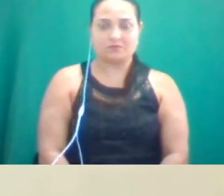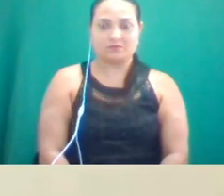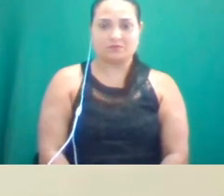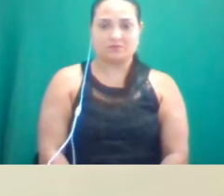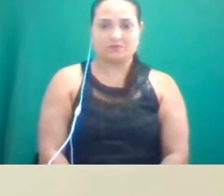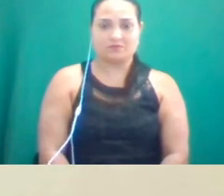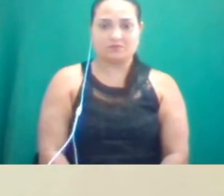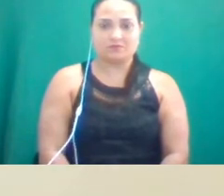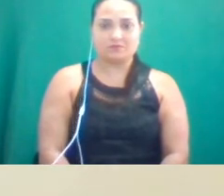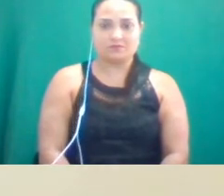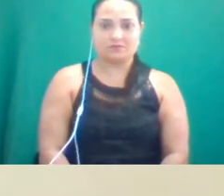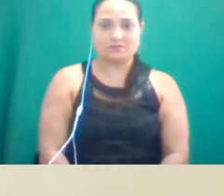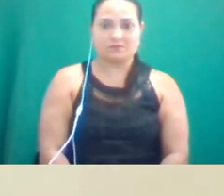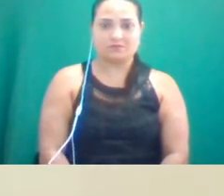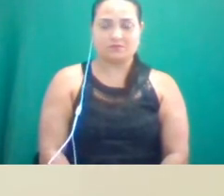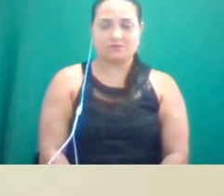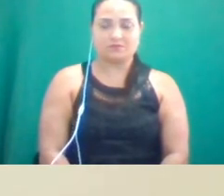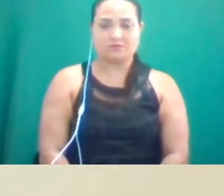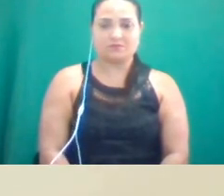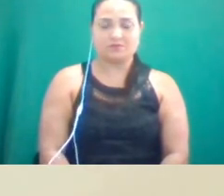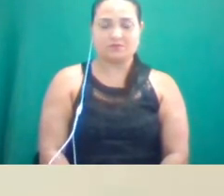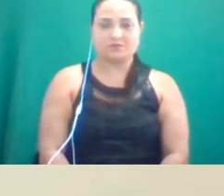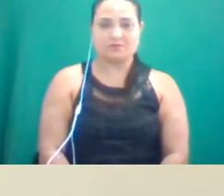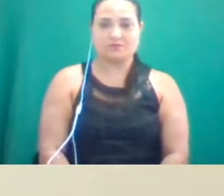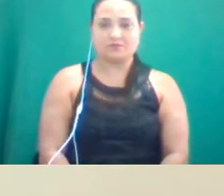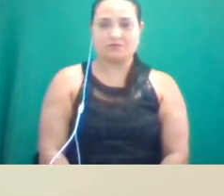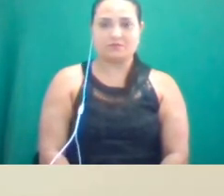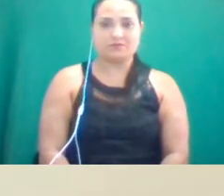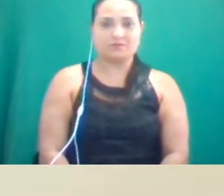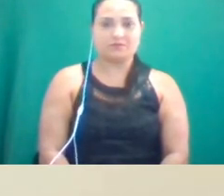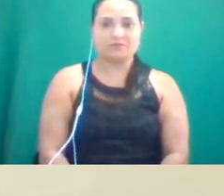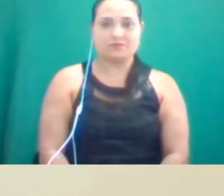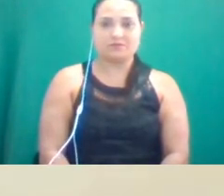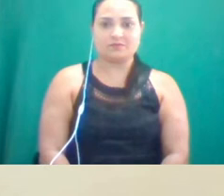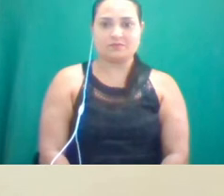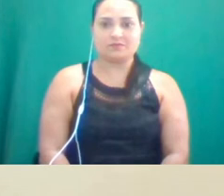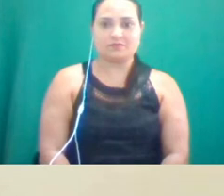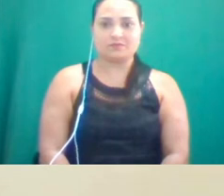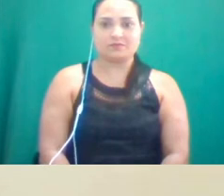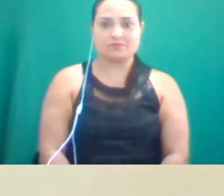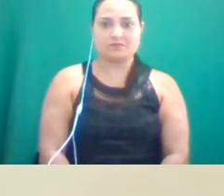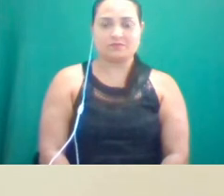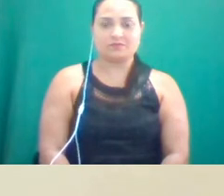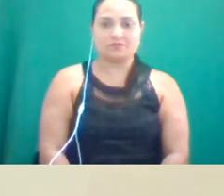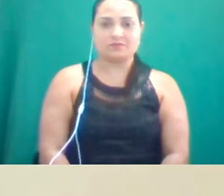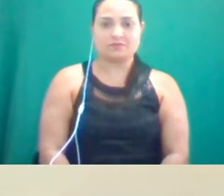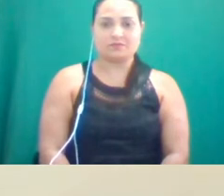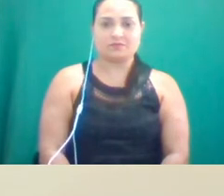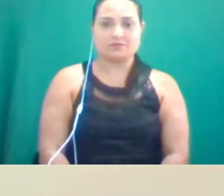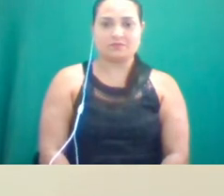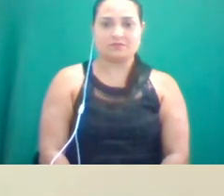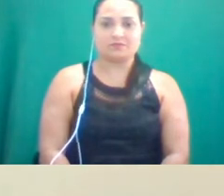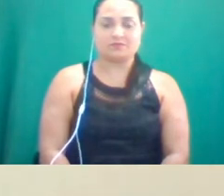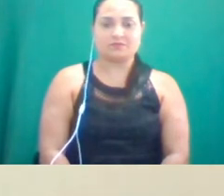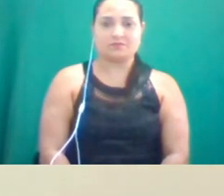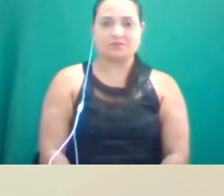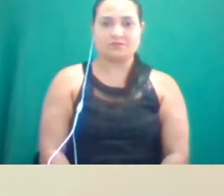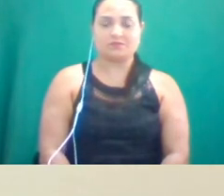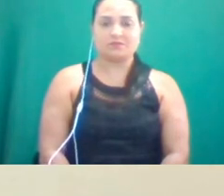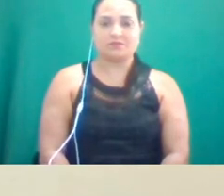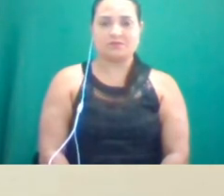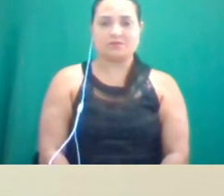formantes. Aqui quem fala é um aluno, hoje graduado, não é? Antônio Douglas. Sou do Polo